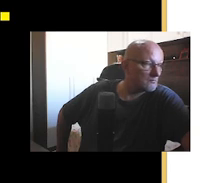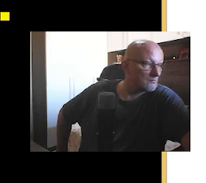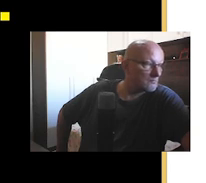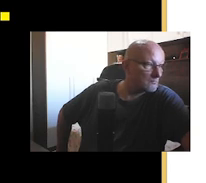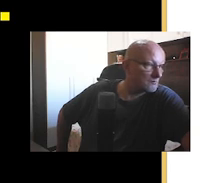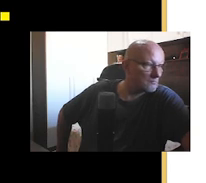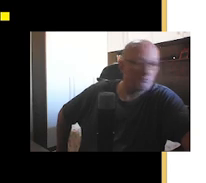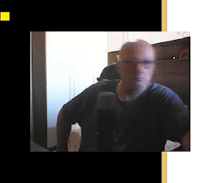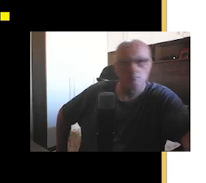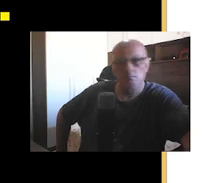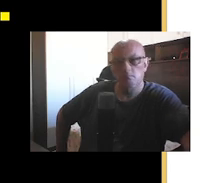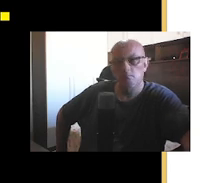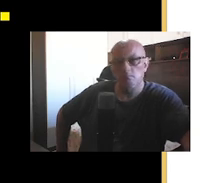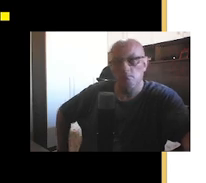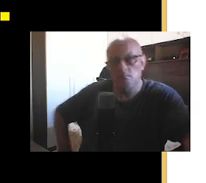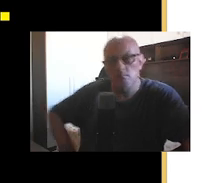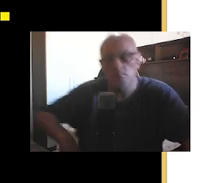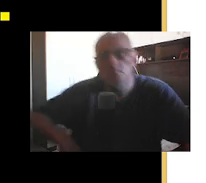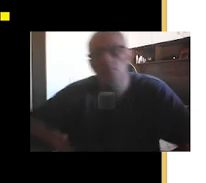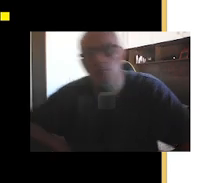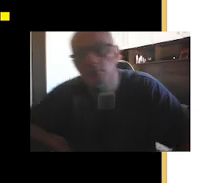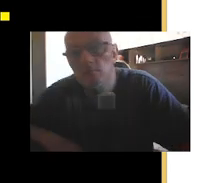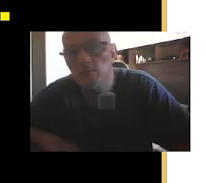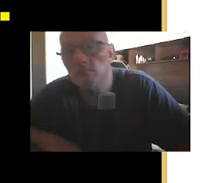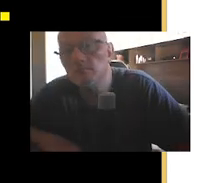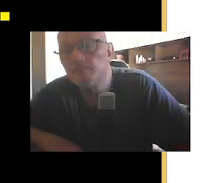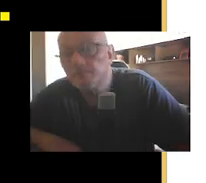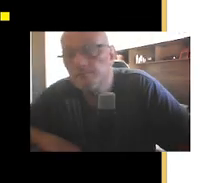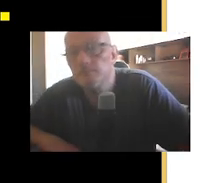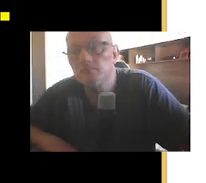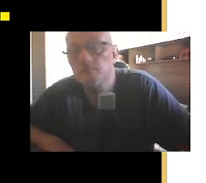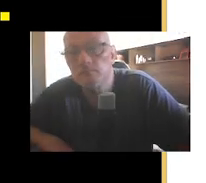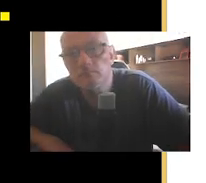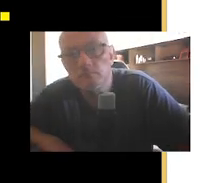Não, com os nossos amigos.